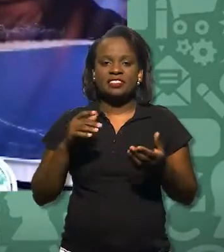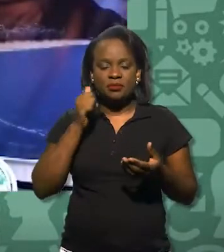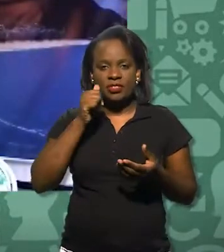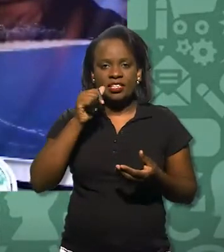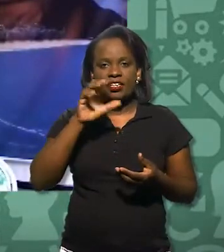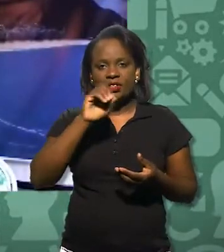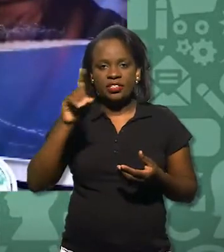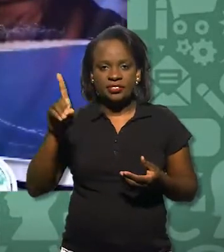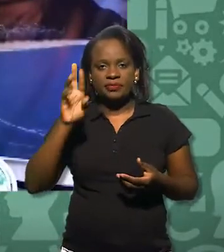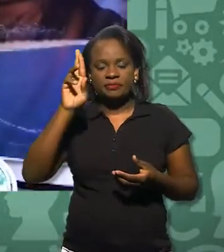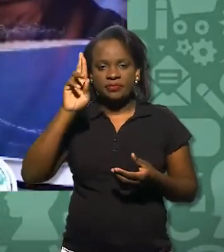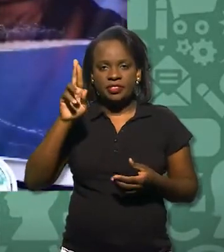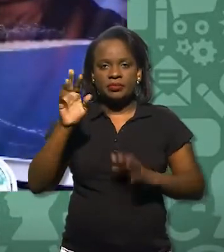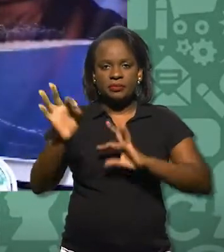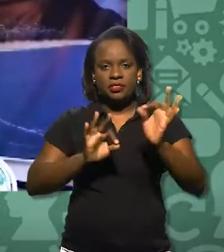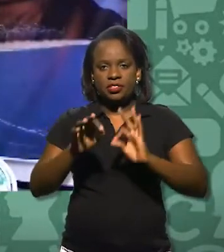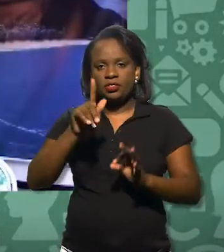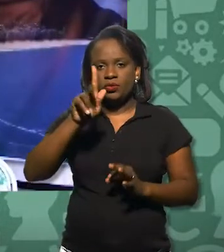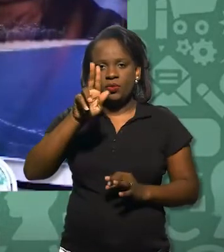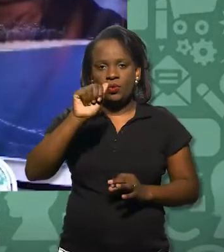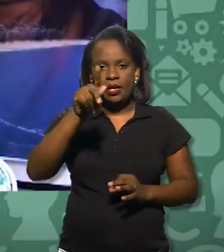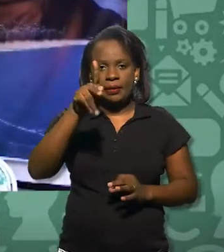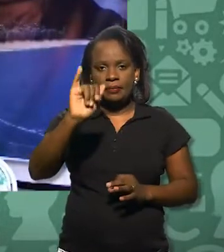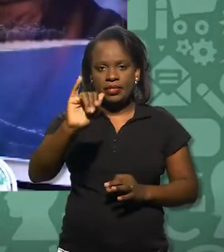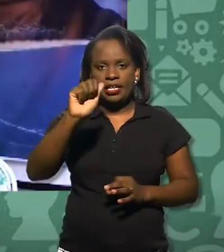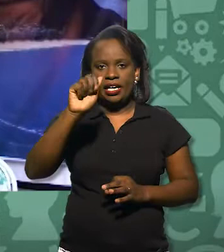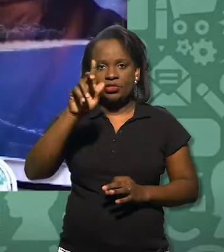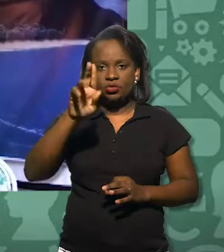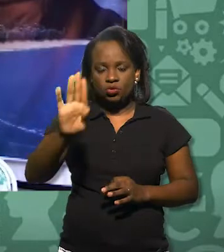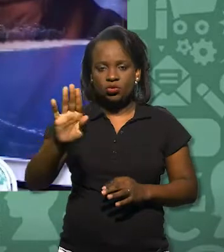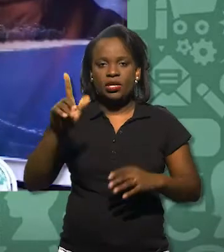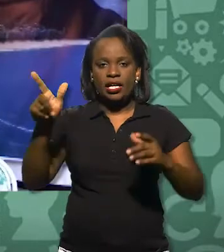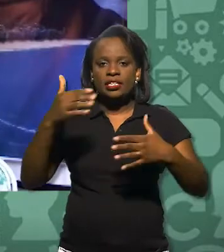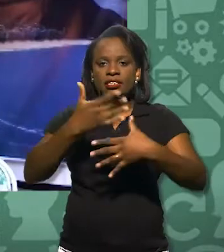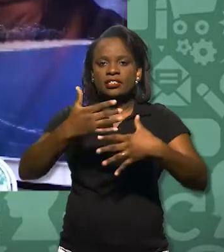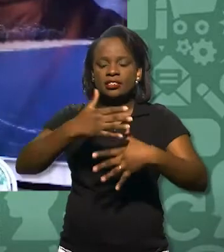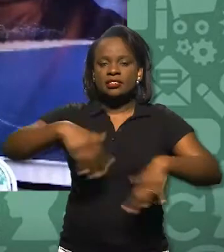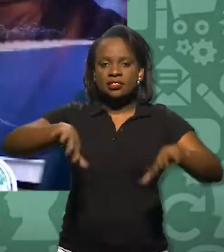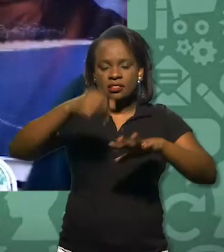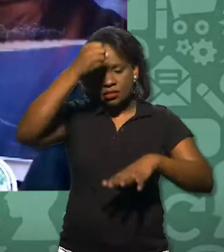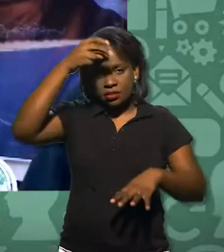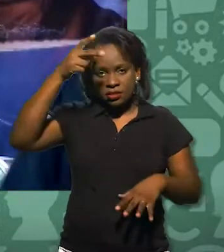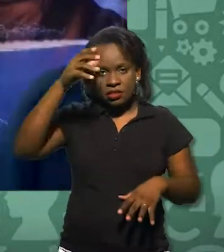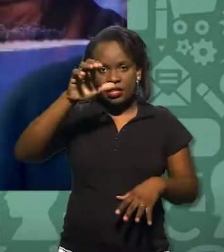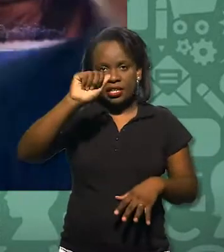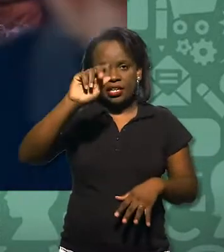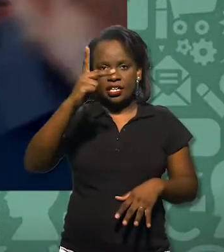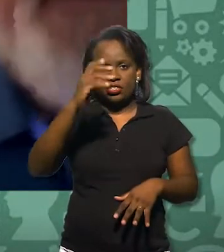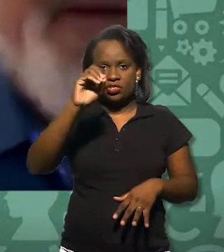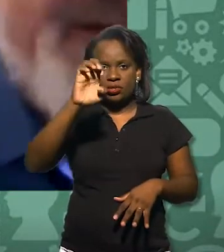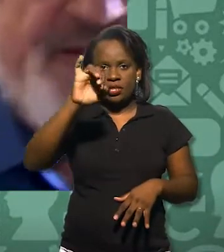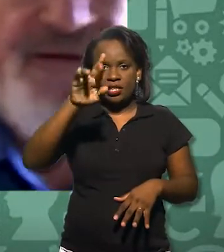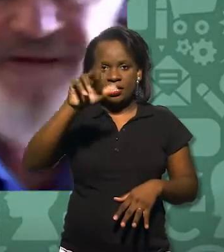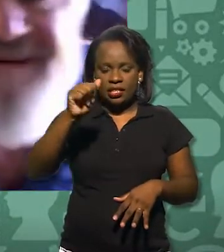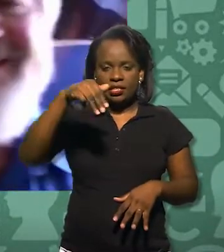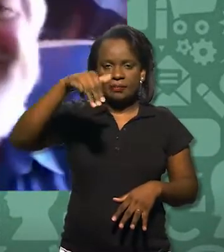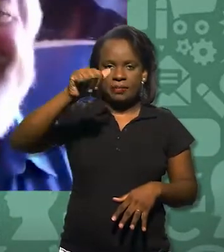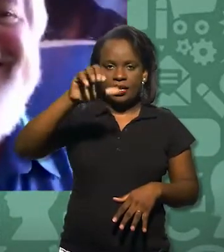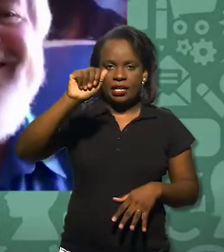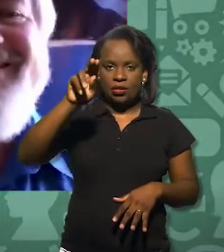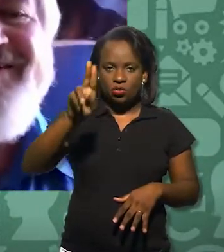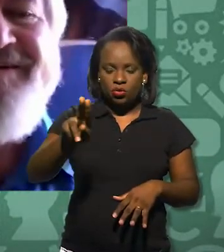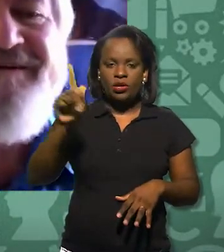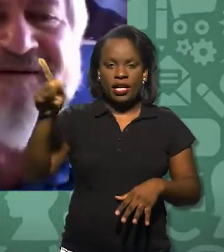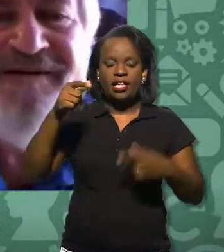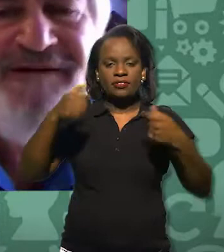A Gabriela, que é coordenadora executiva do projeto Guapiaçu, ali no município de Cachoeiras de Macacu, ela atua ali numa reserva